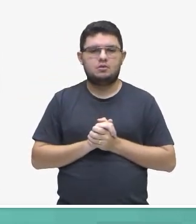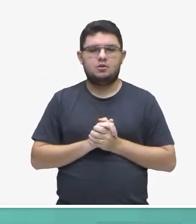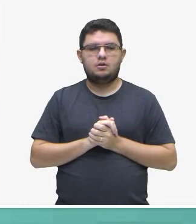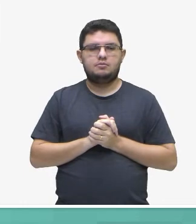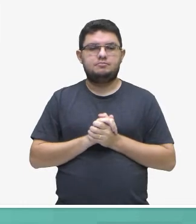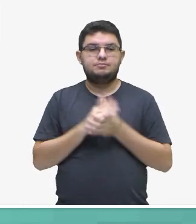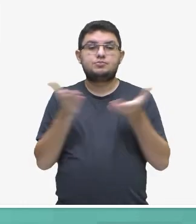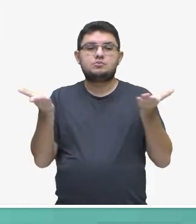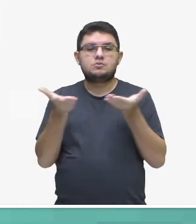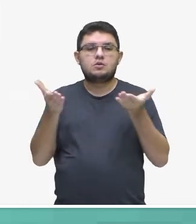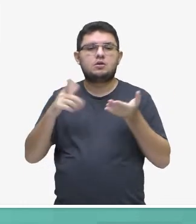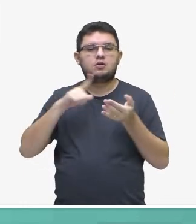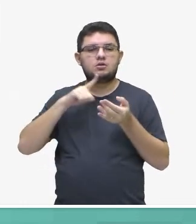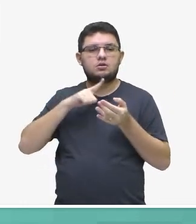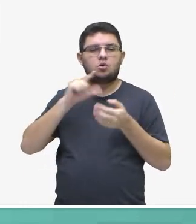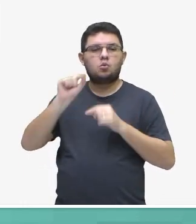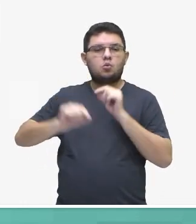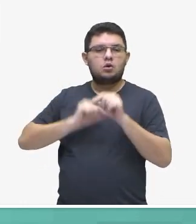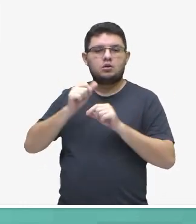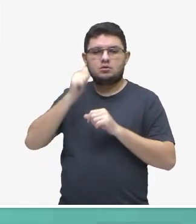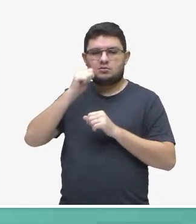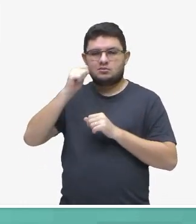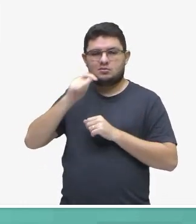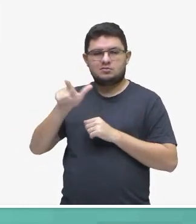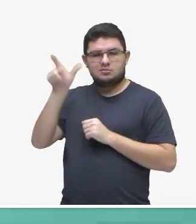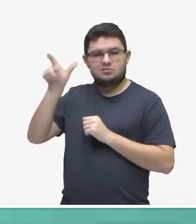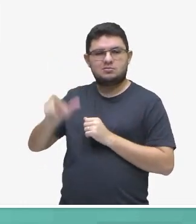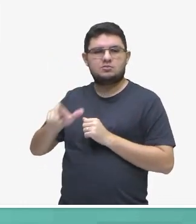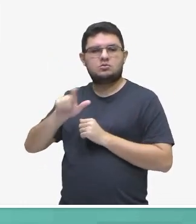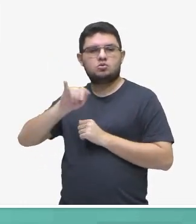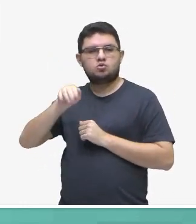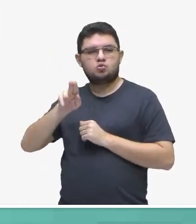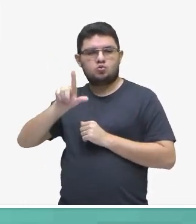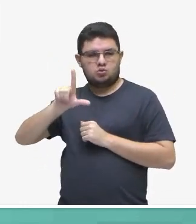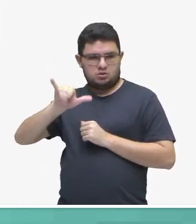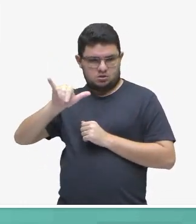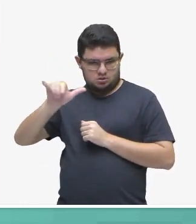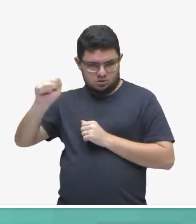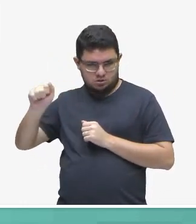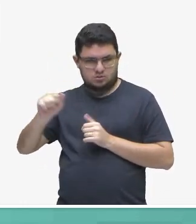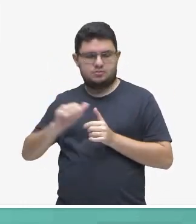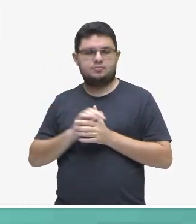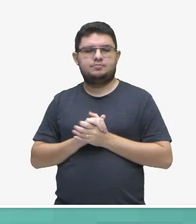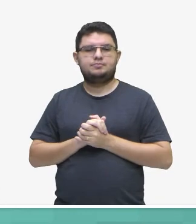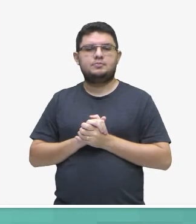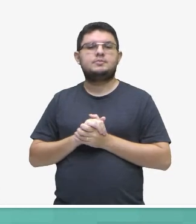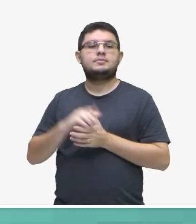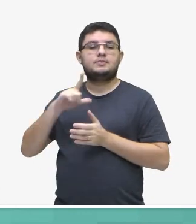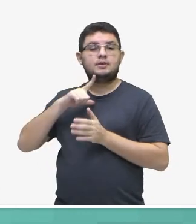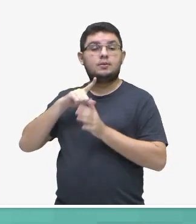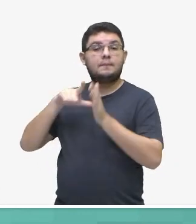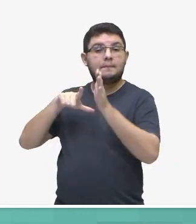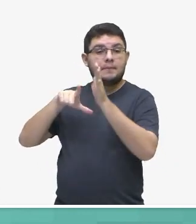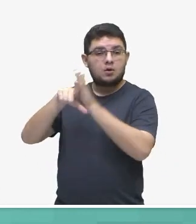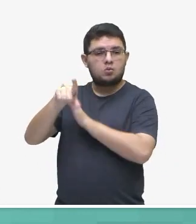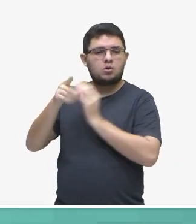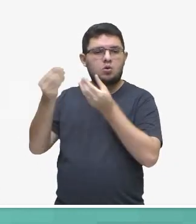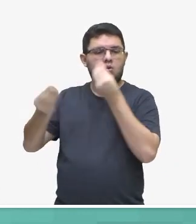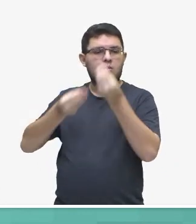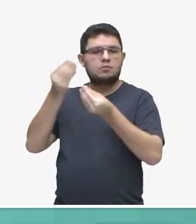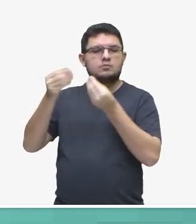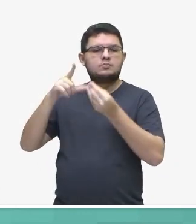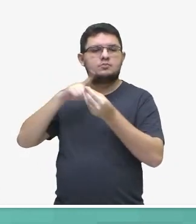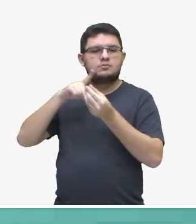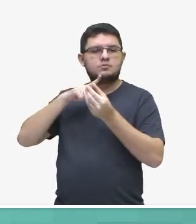agora a personagem Júlia ali com a mãe dela, né? E a pergunta, olha só, sendo formada. Eu vou utilizar o verbo